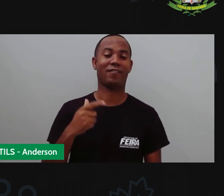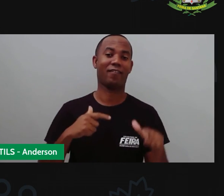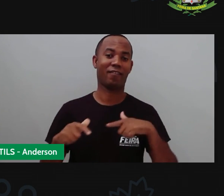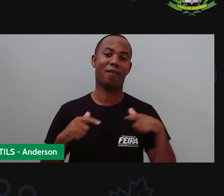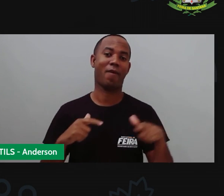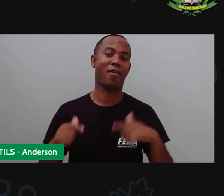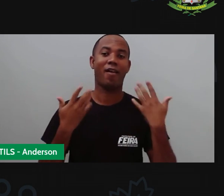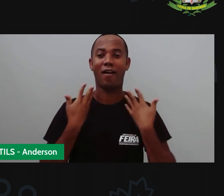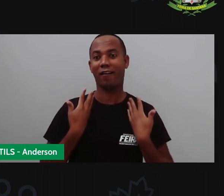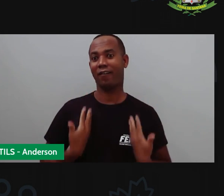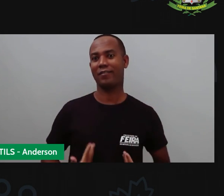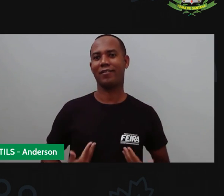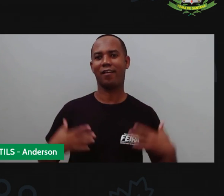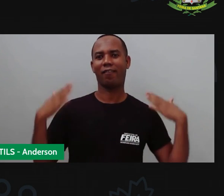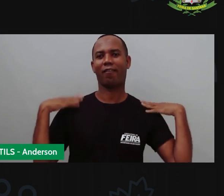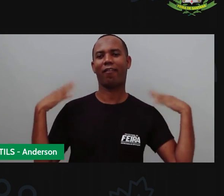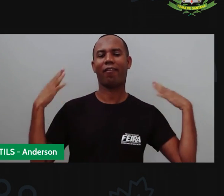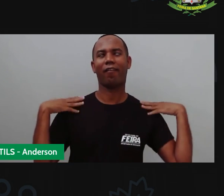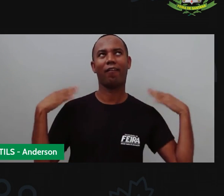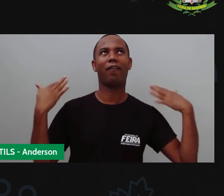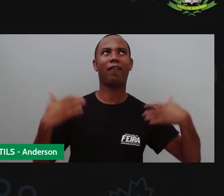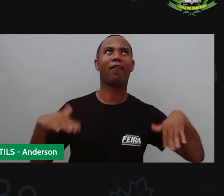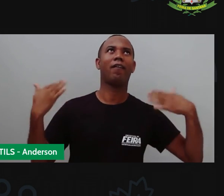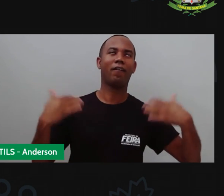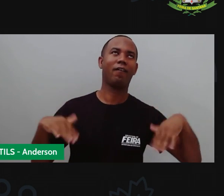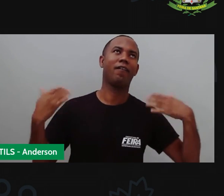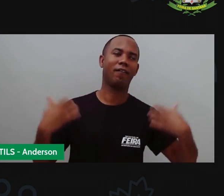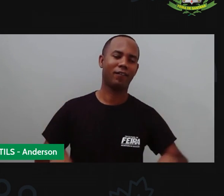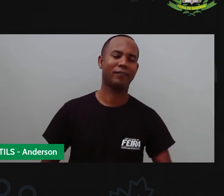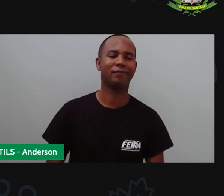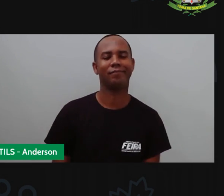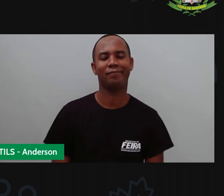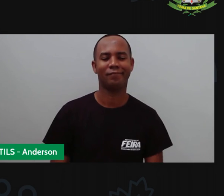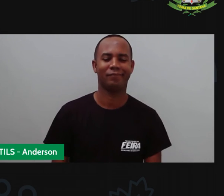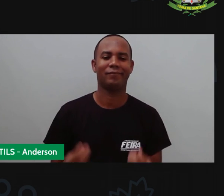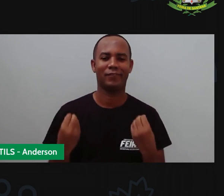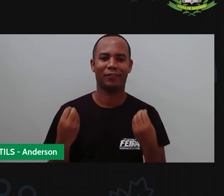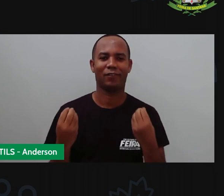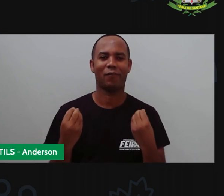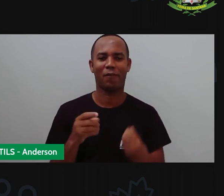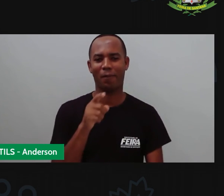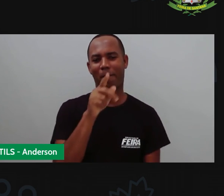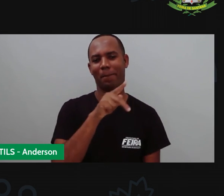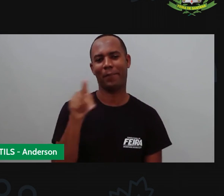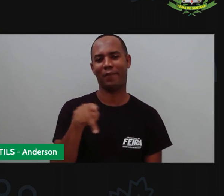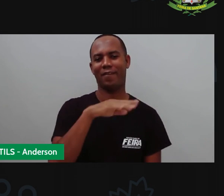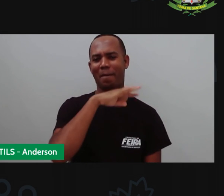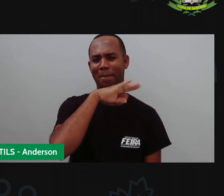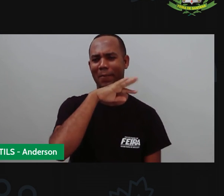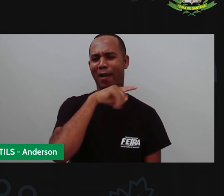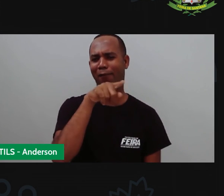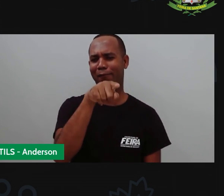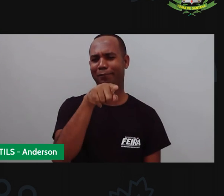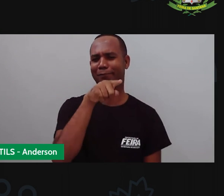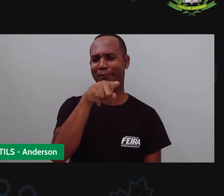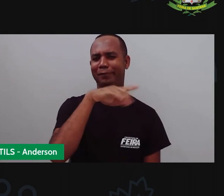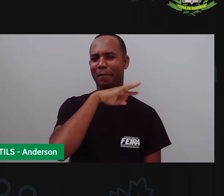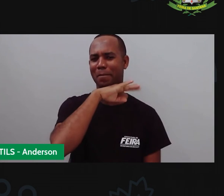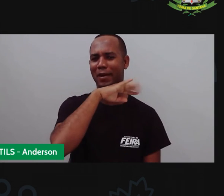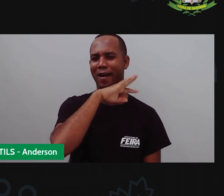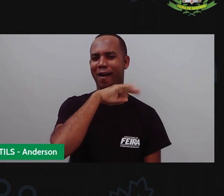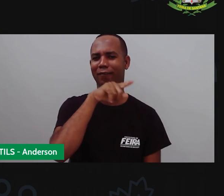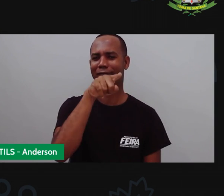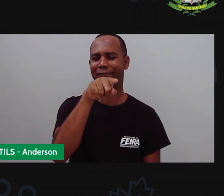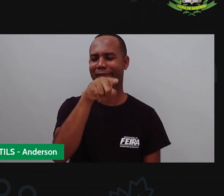bocado tadinho gente né mas eu já vou dar o descanso aqui para ele porque eu sou boazinha anda se eu gosto muito de você